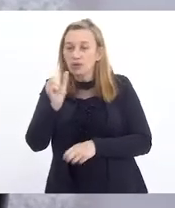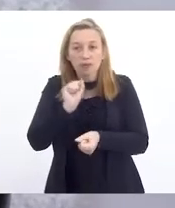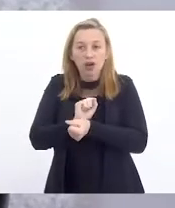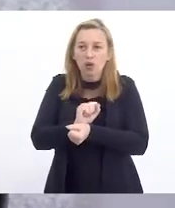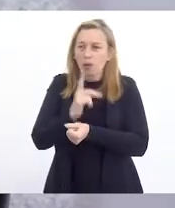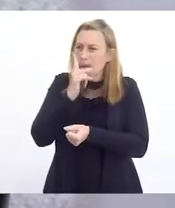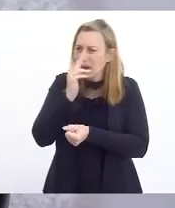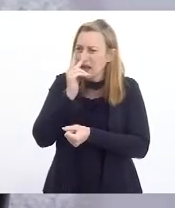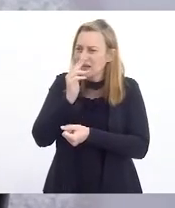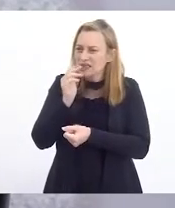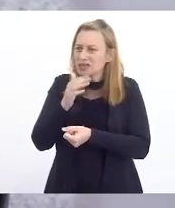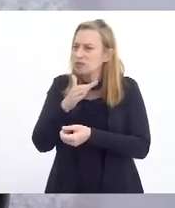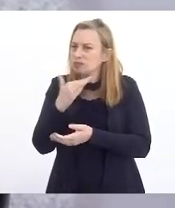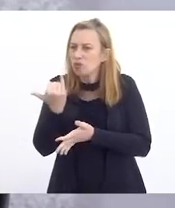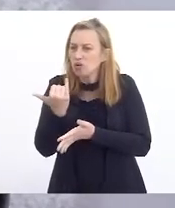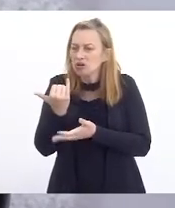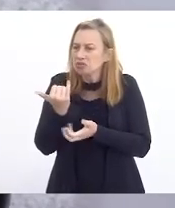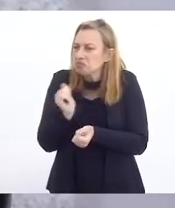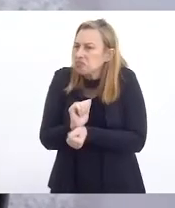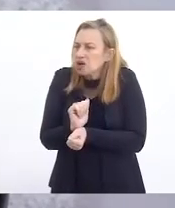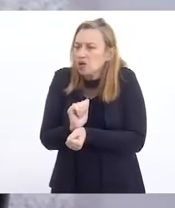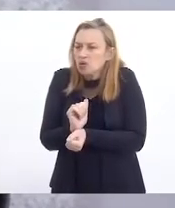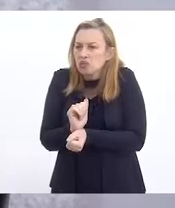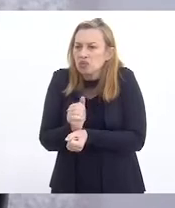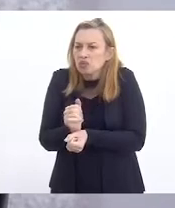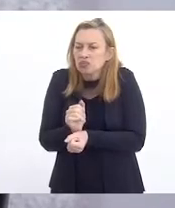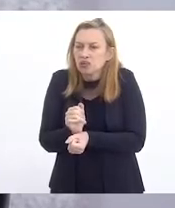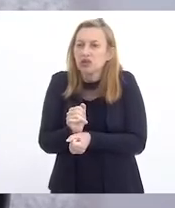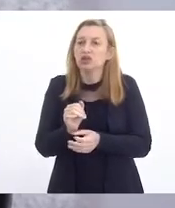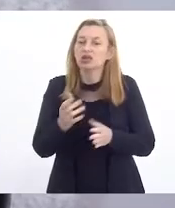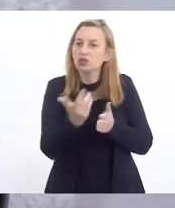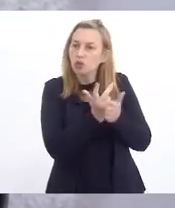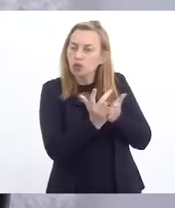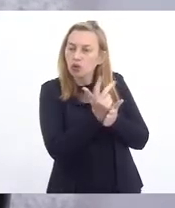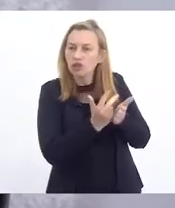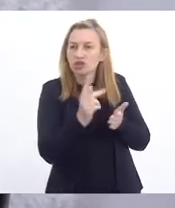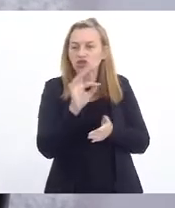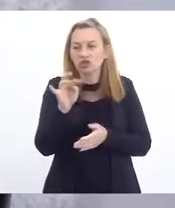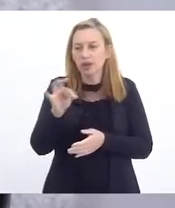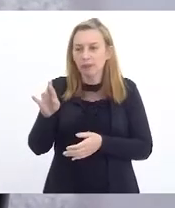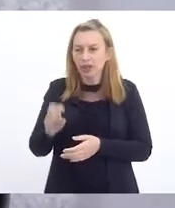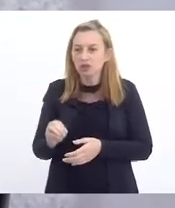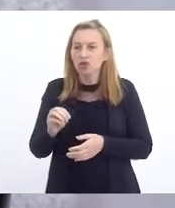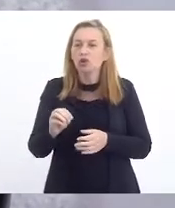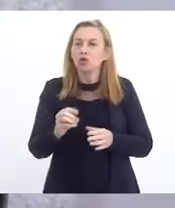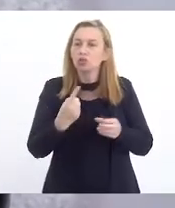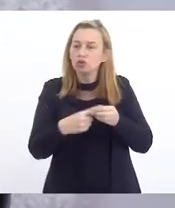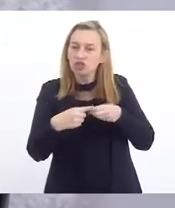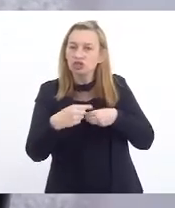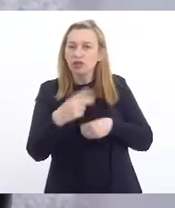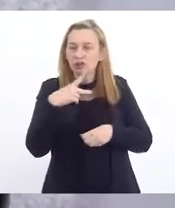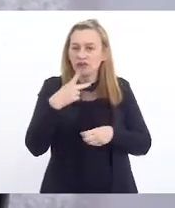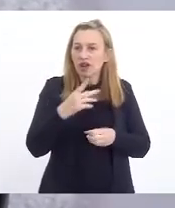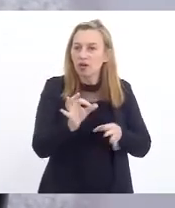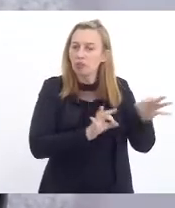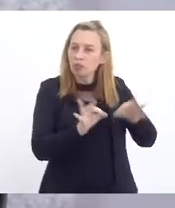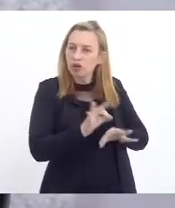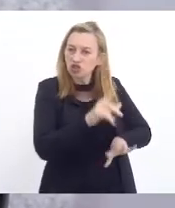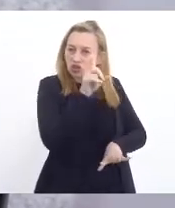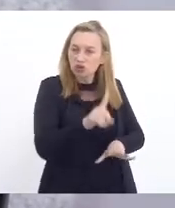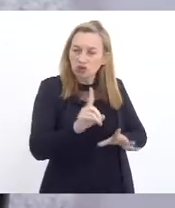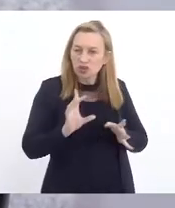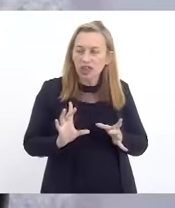mais se atualizou o zoneamento econômico e ecológico. Então, a partir do momento que você tiver um macrozoneamento, o município vai poder falar, olha, o meu plano diretor está condizente